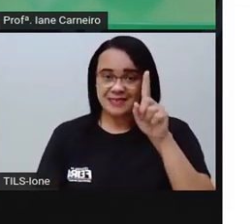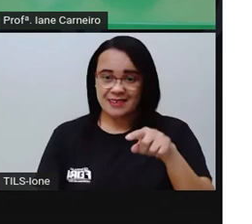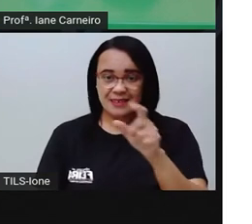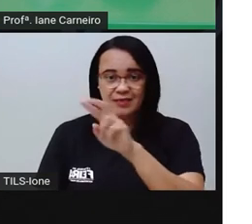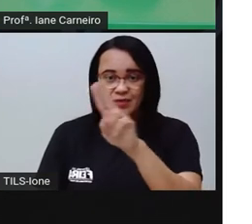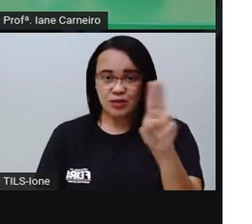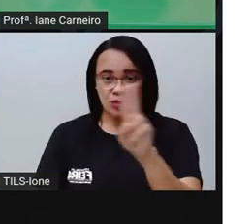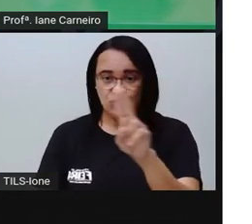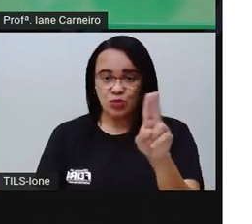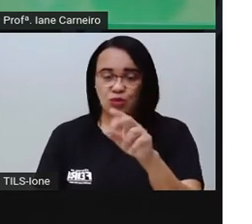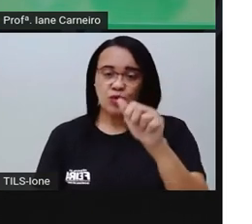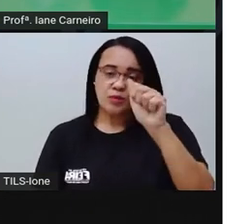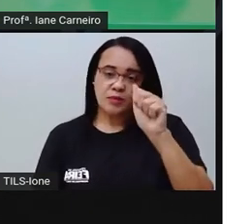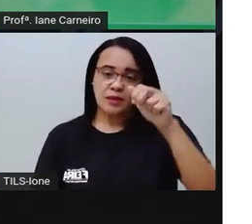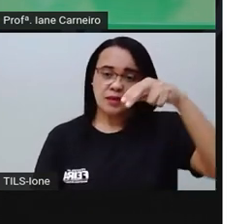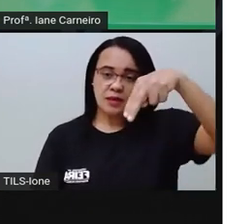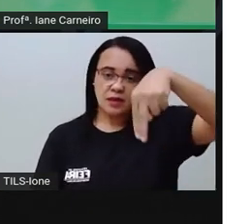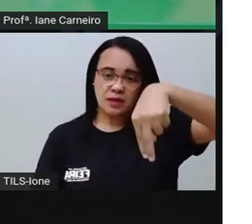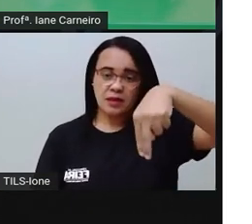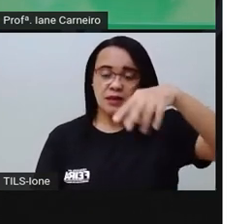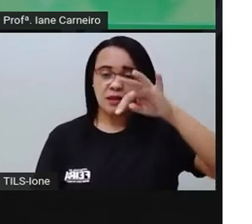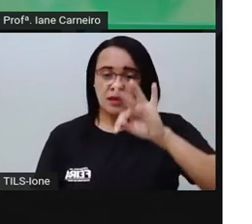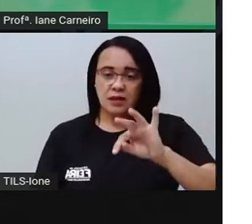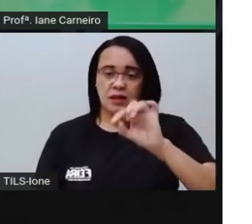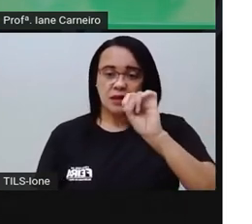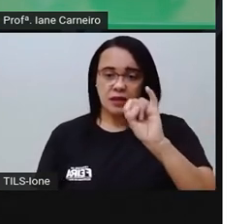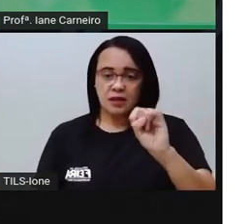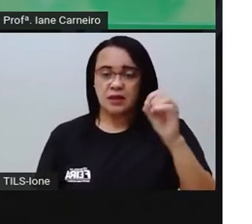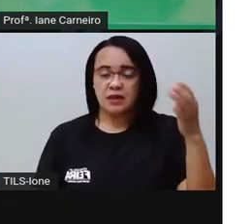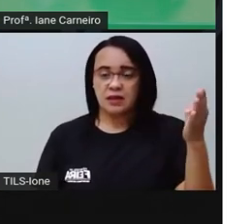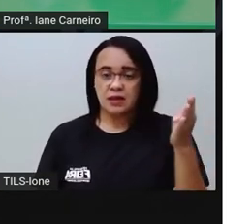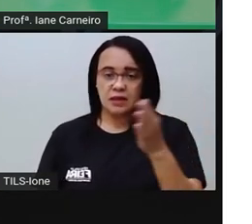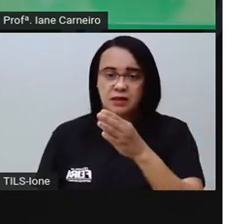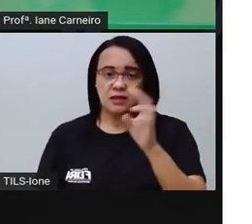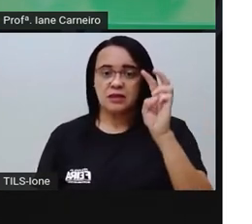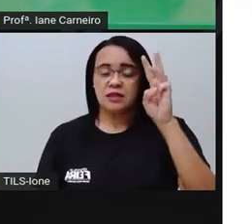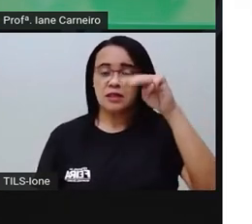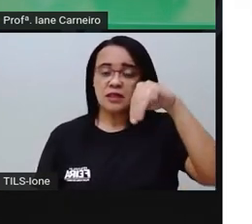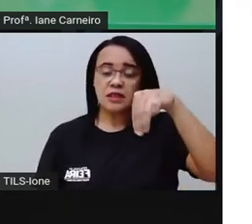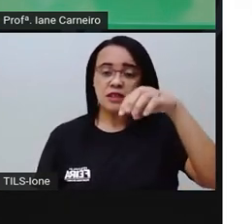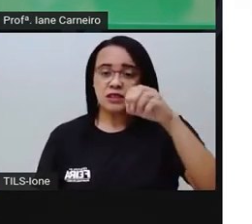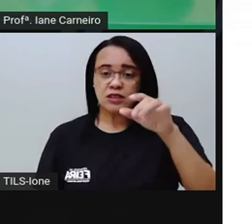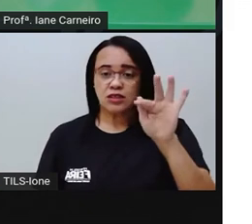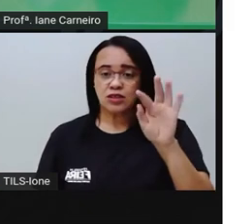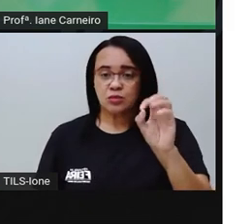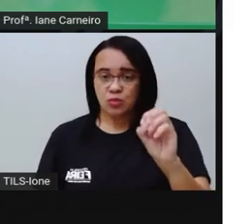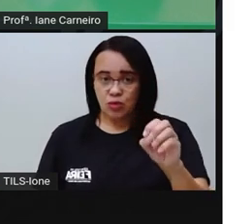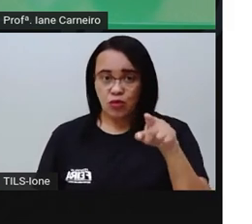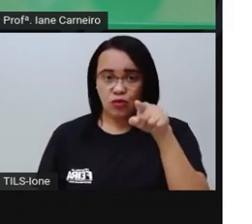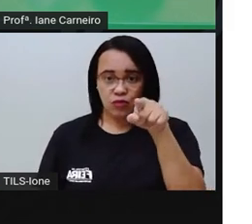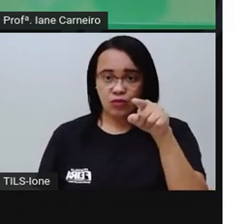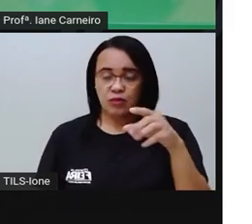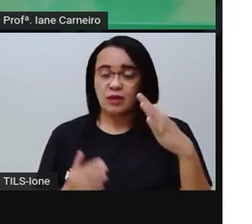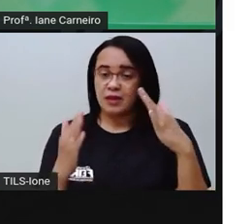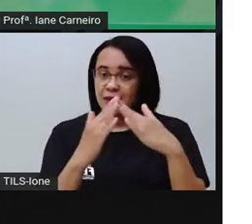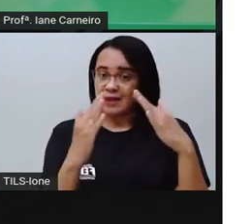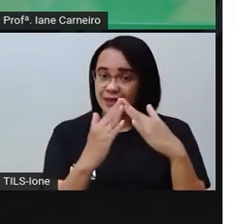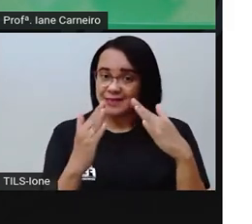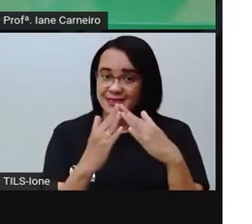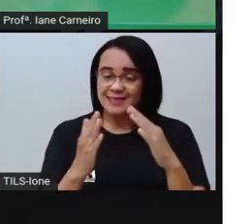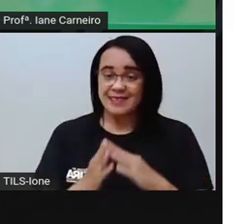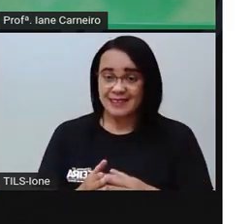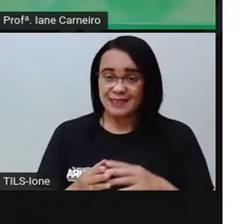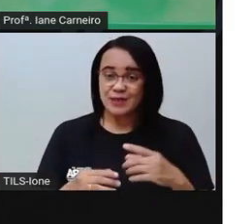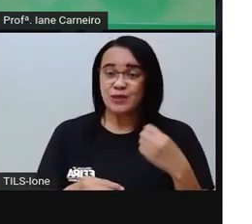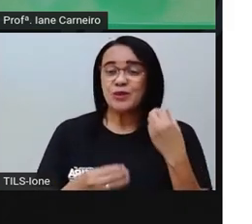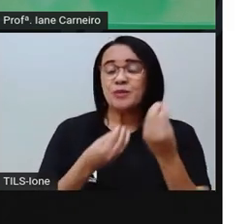né? Um antimofo que vai justamente, ó, matar esse mofinho que aparece aqui na parede, né? Você pode